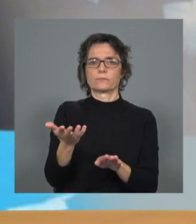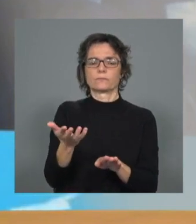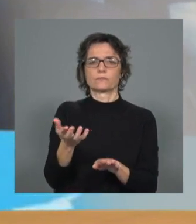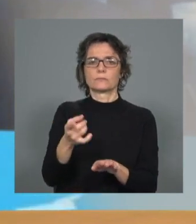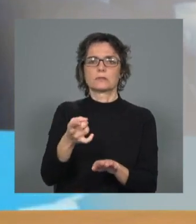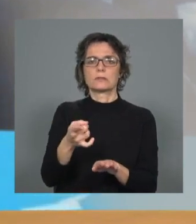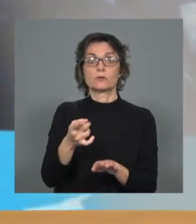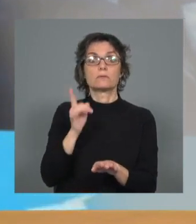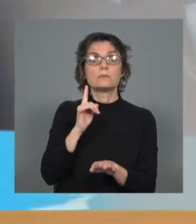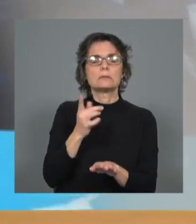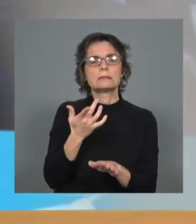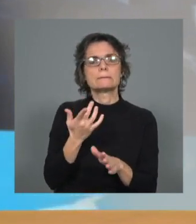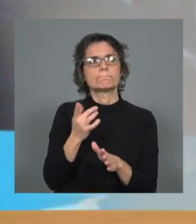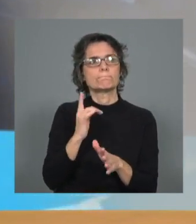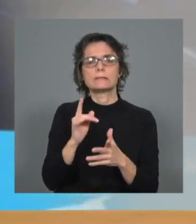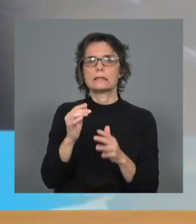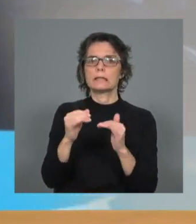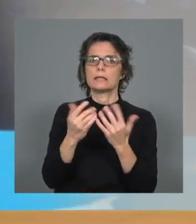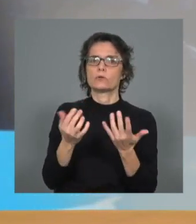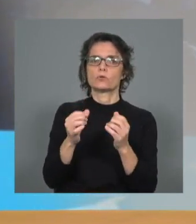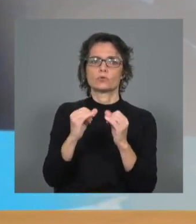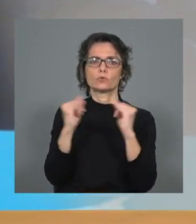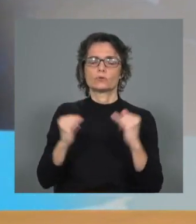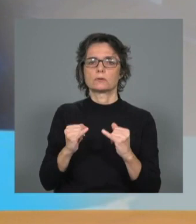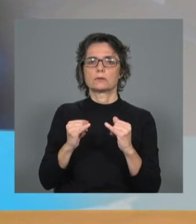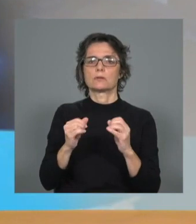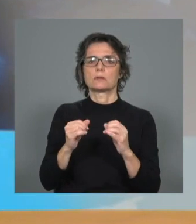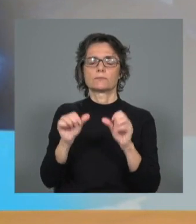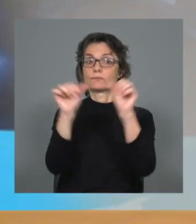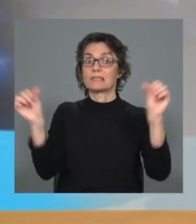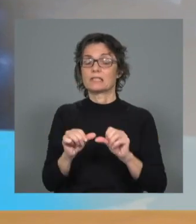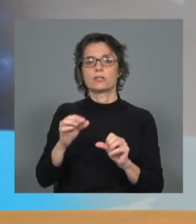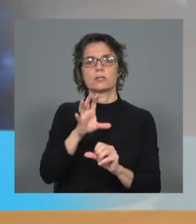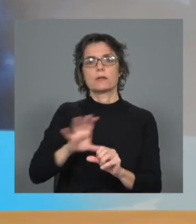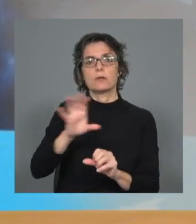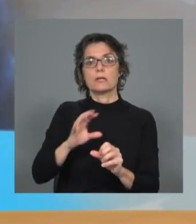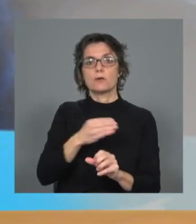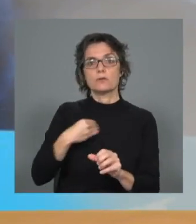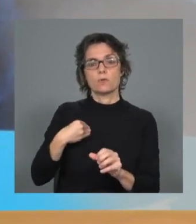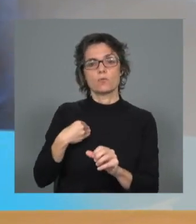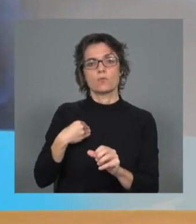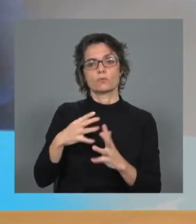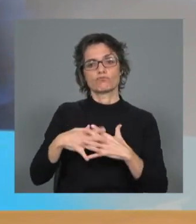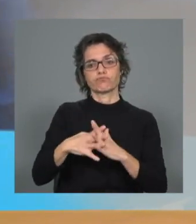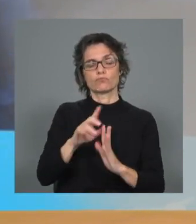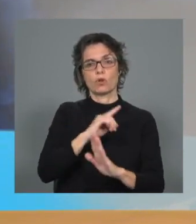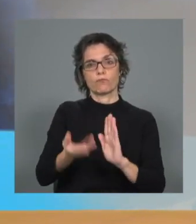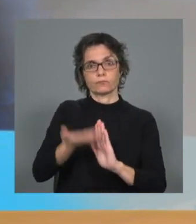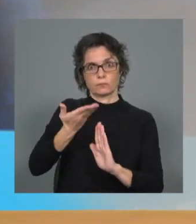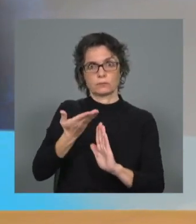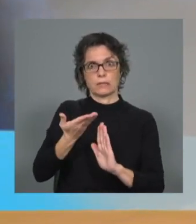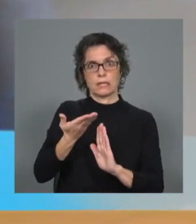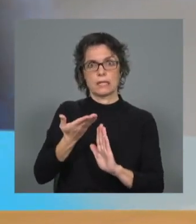portanto, é essencial que o nosso Sistema Nacional de Saúde seja cada vez mais robusto e consiga contornar todos os desafios que